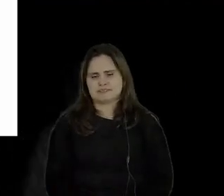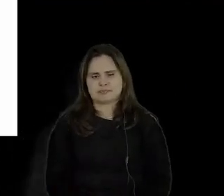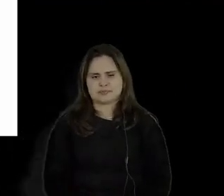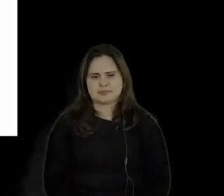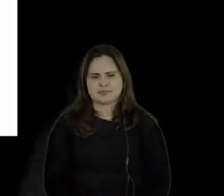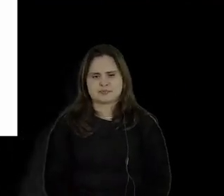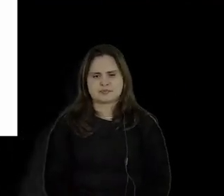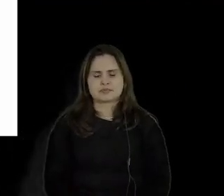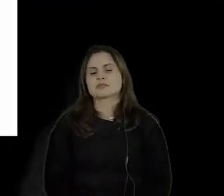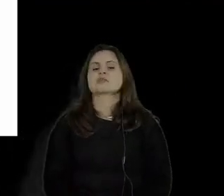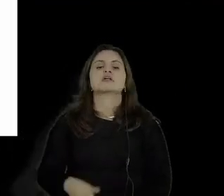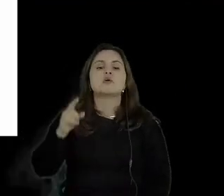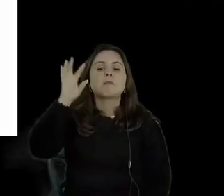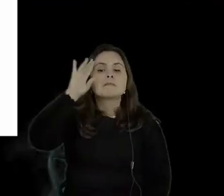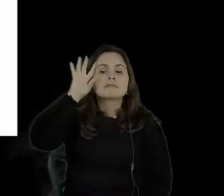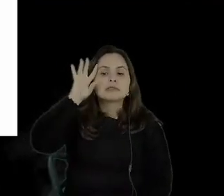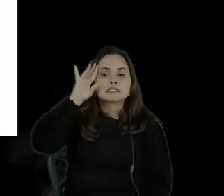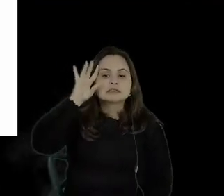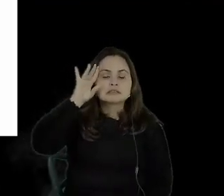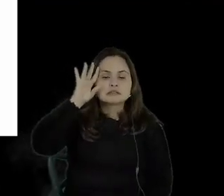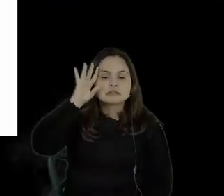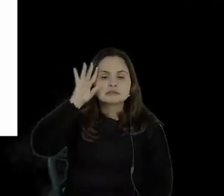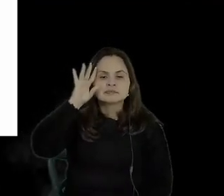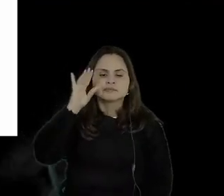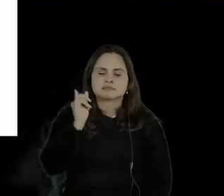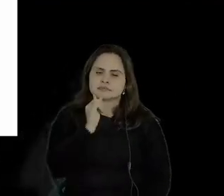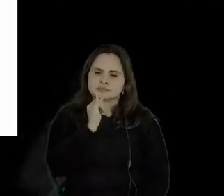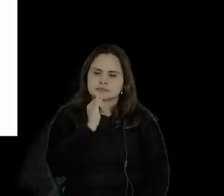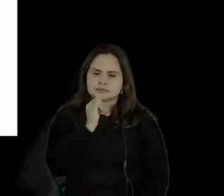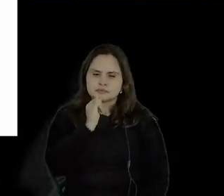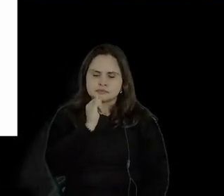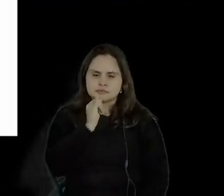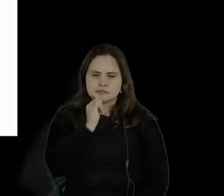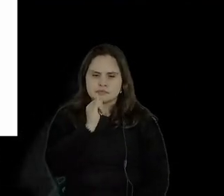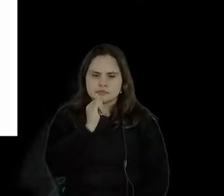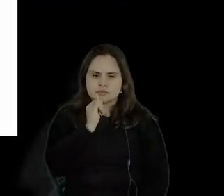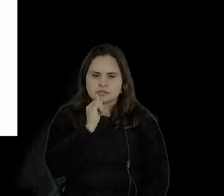Então vamos pensar numa coisa. Vamos fazer um exercício. Vamos fazer um exercício.